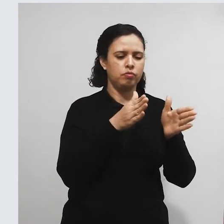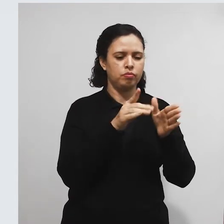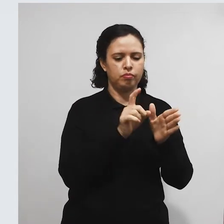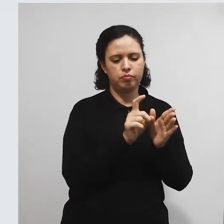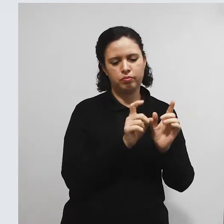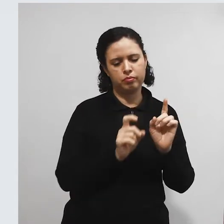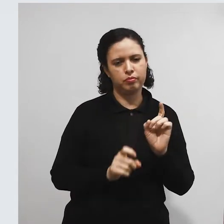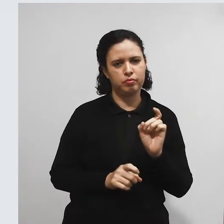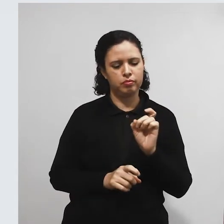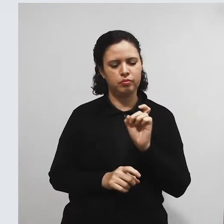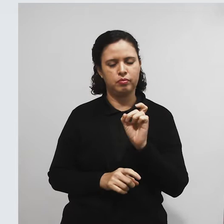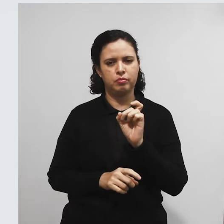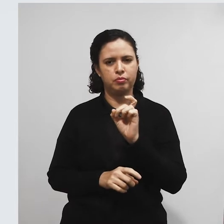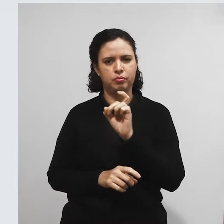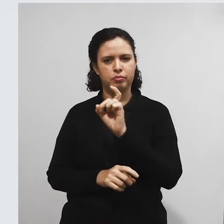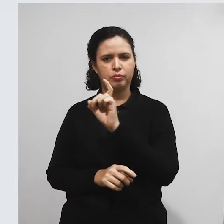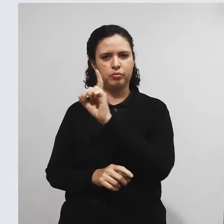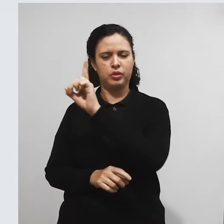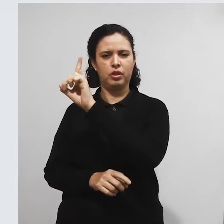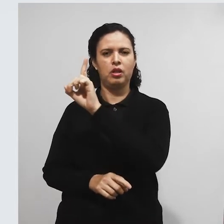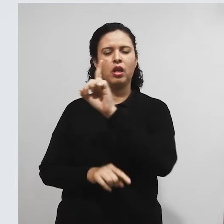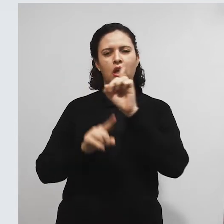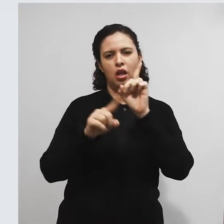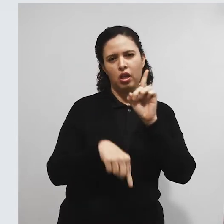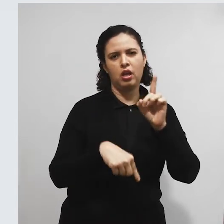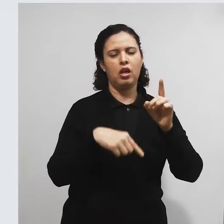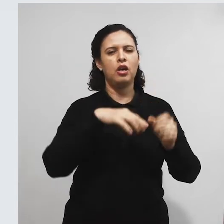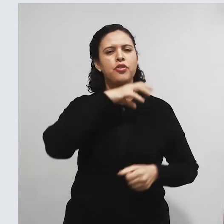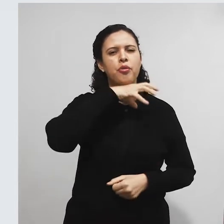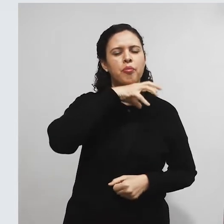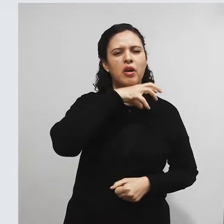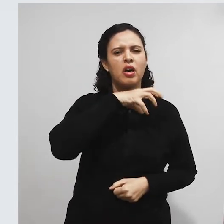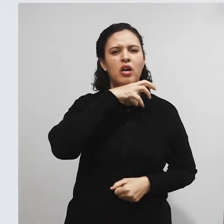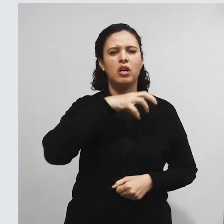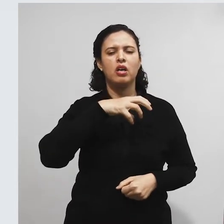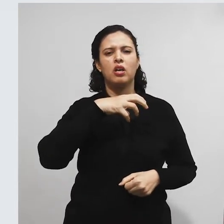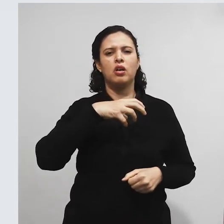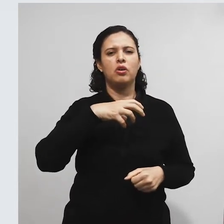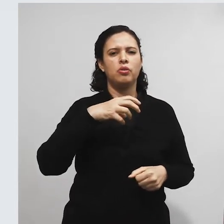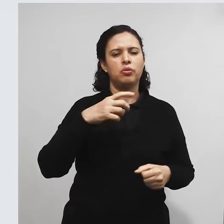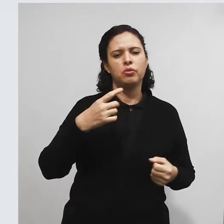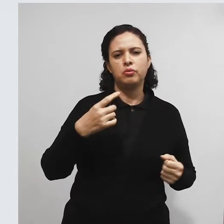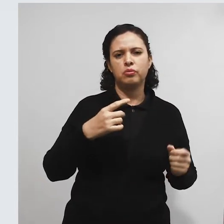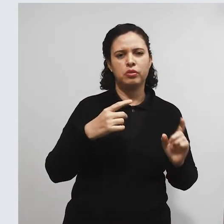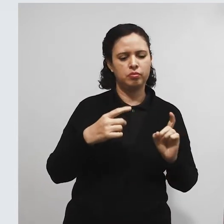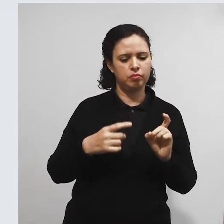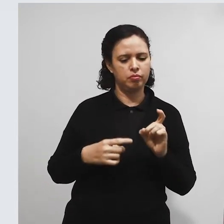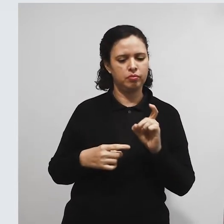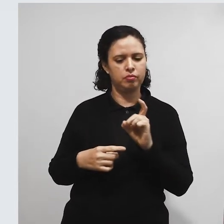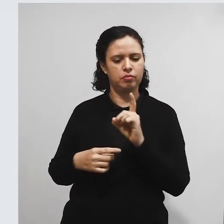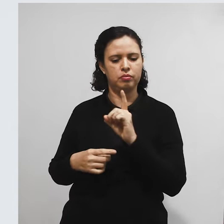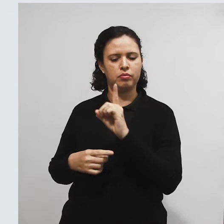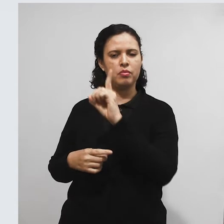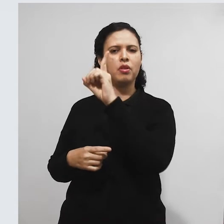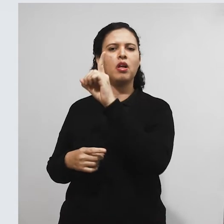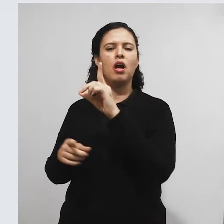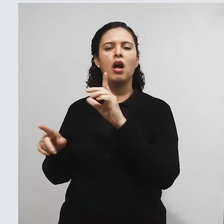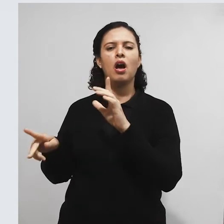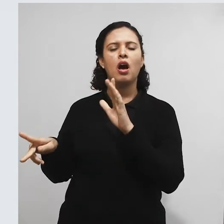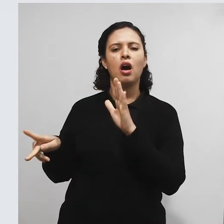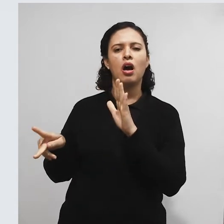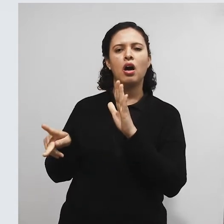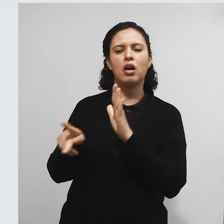desenvolvido, passando desde a selvageria, passando pela barbárie e chegando a um ápice, né, que os